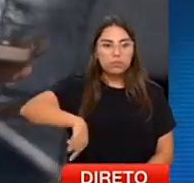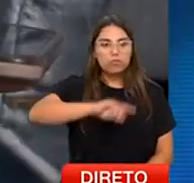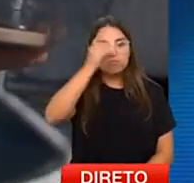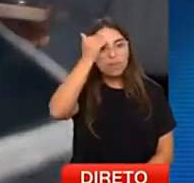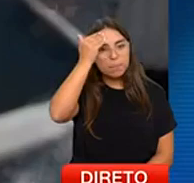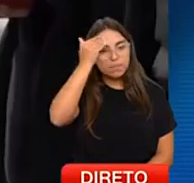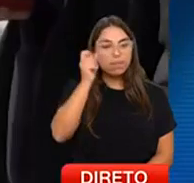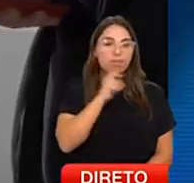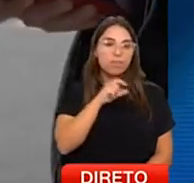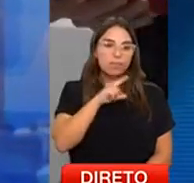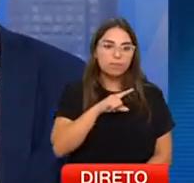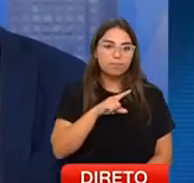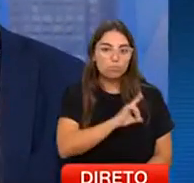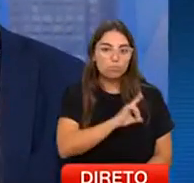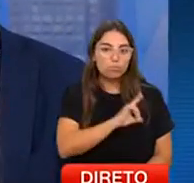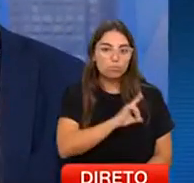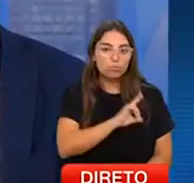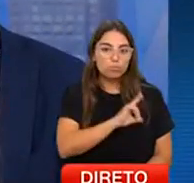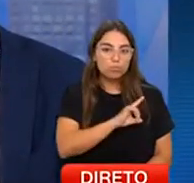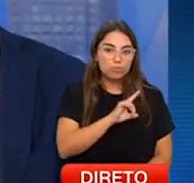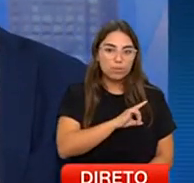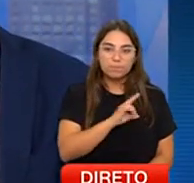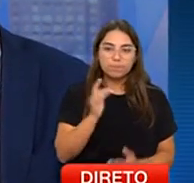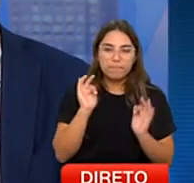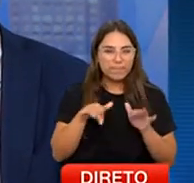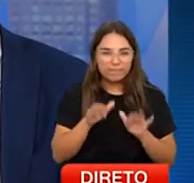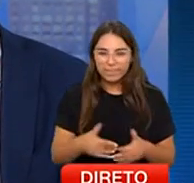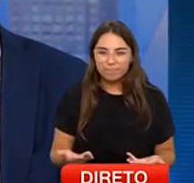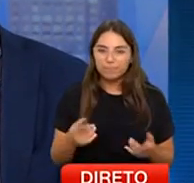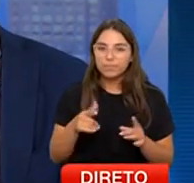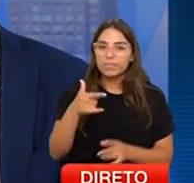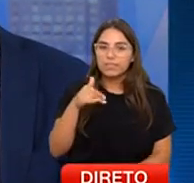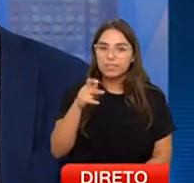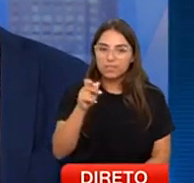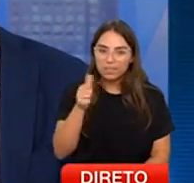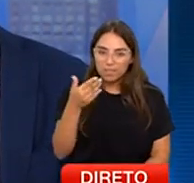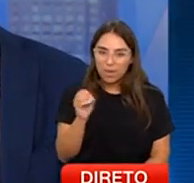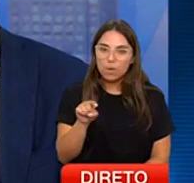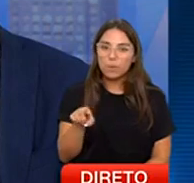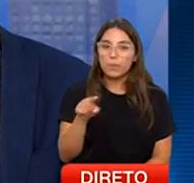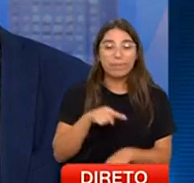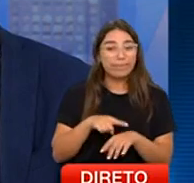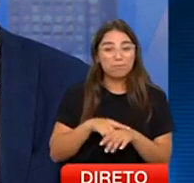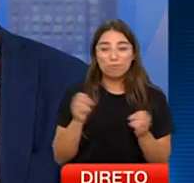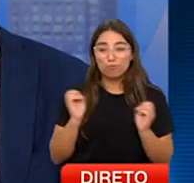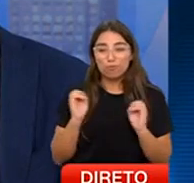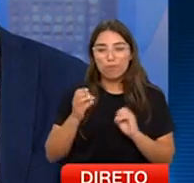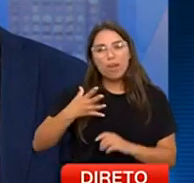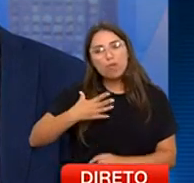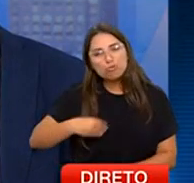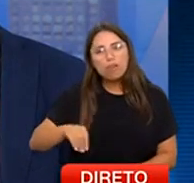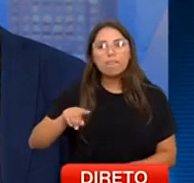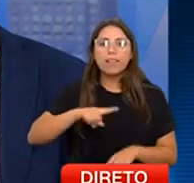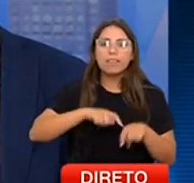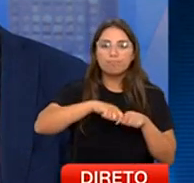conciliar aquilo que é a nossa vida pessoal coms terminar Tiago priro precisava de enfim já não temos mais tempo mas gostava de facto de prolongarmos